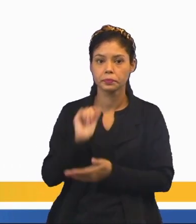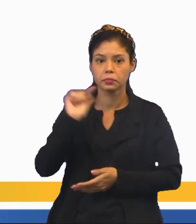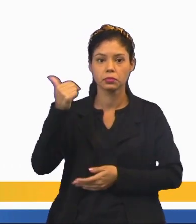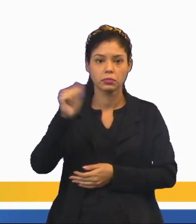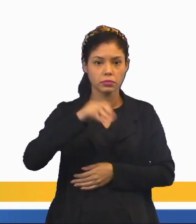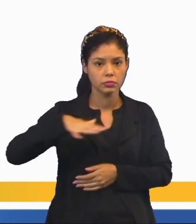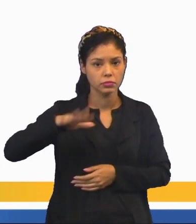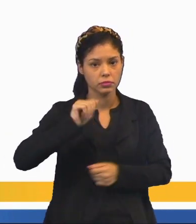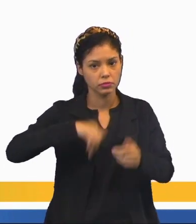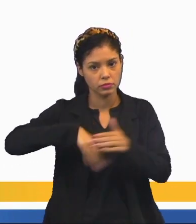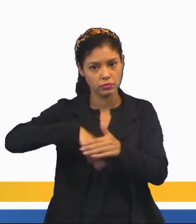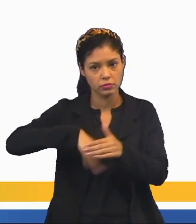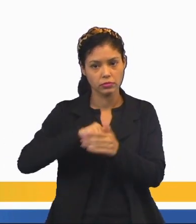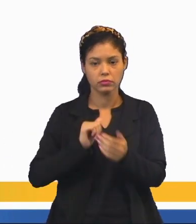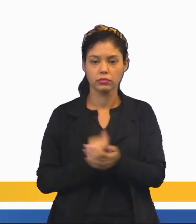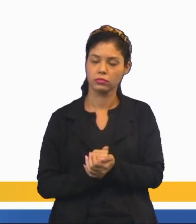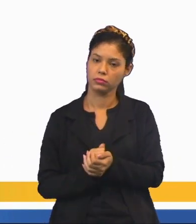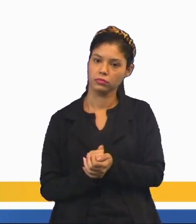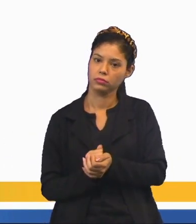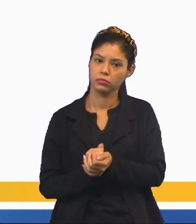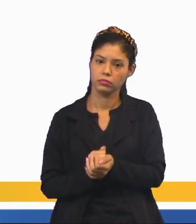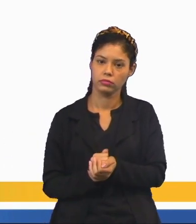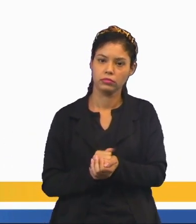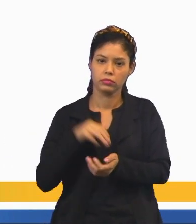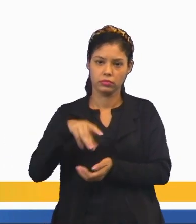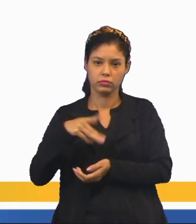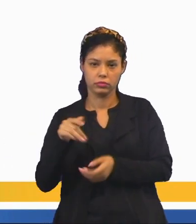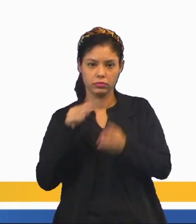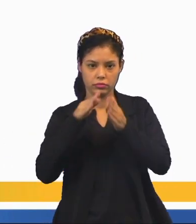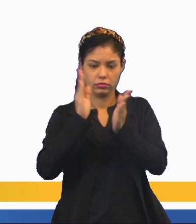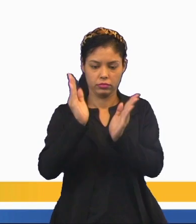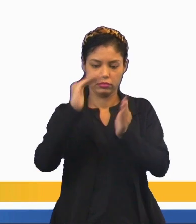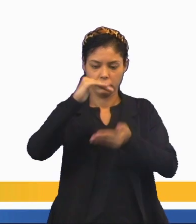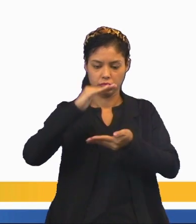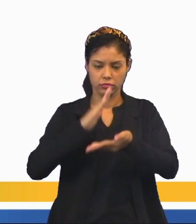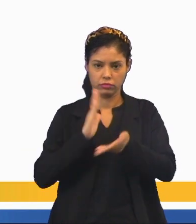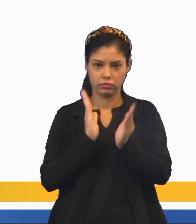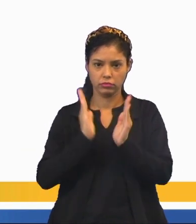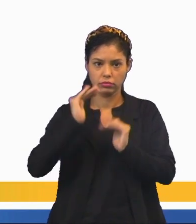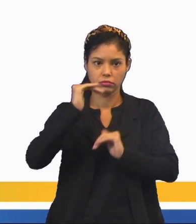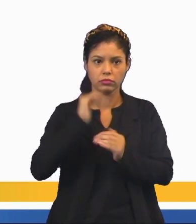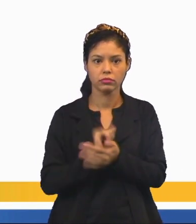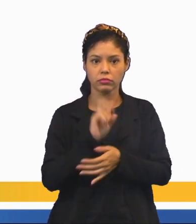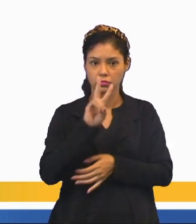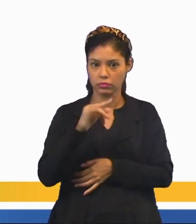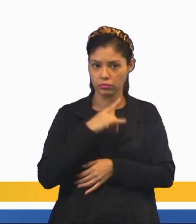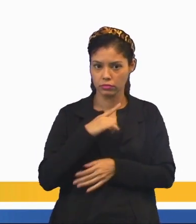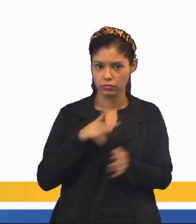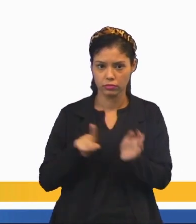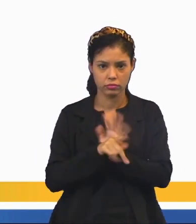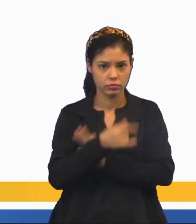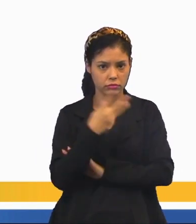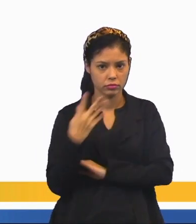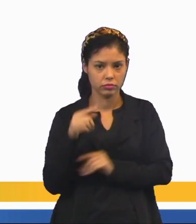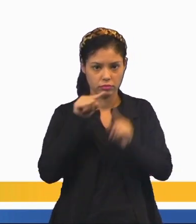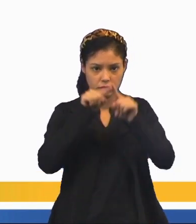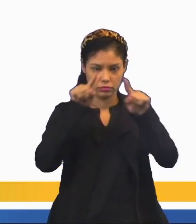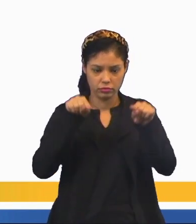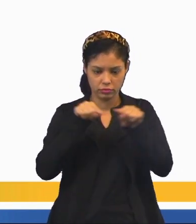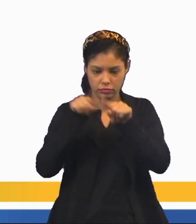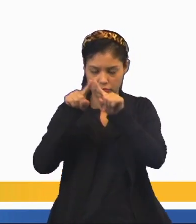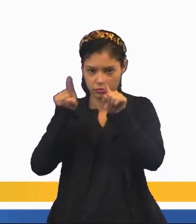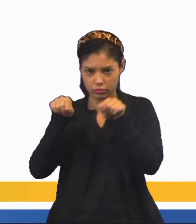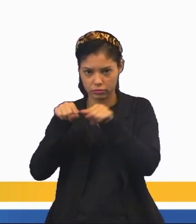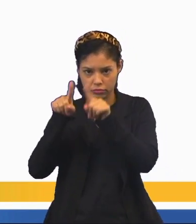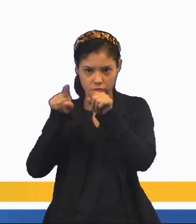pegarmos outro campo de futebol e colocarmos em uma malha quadriculada, a sua área será equivalente à quantidade